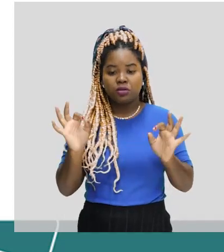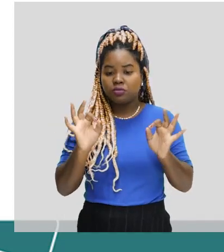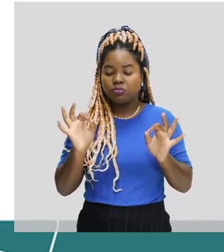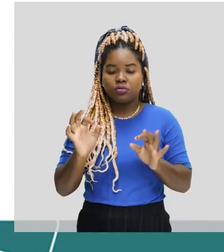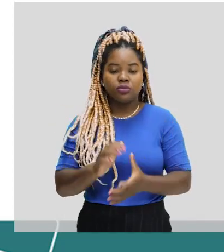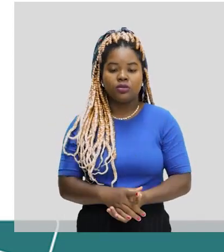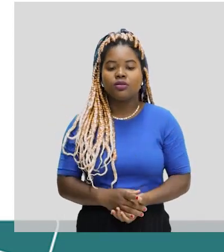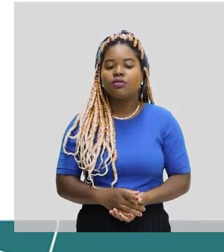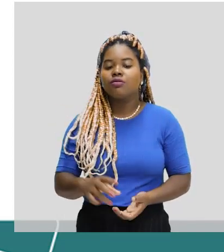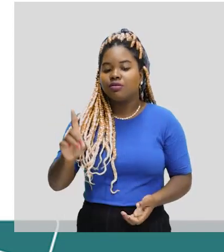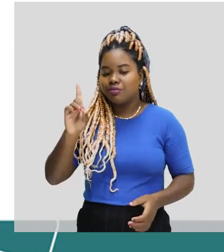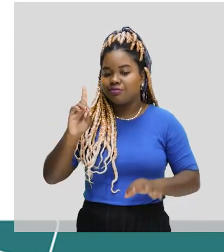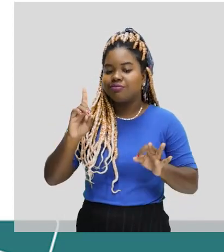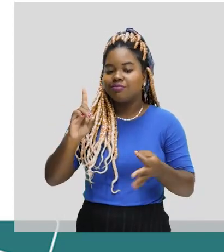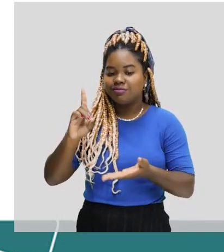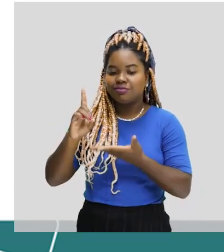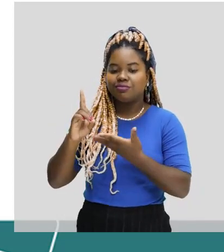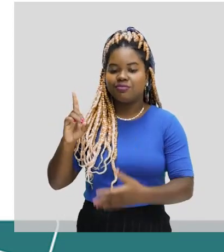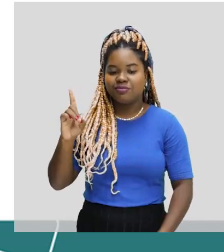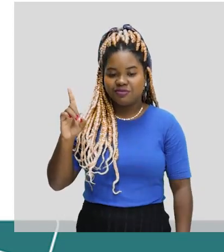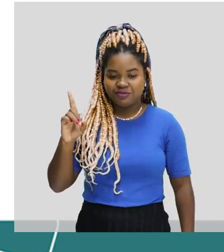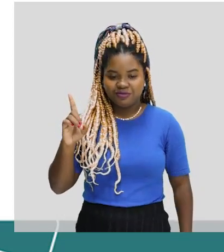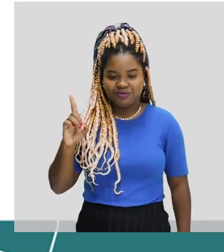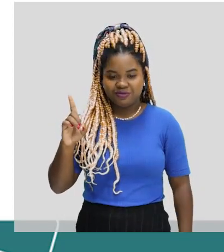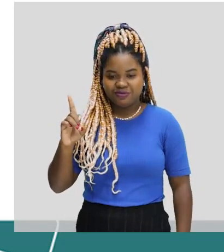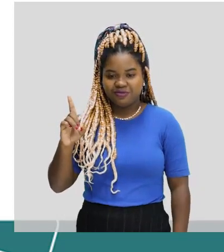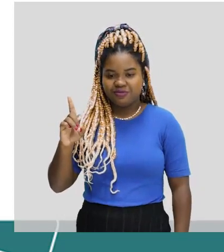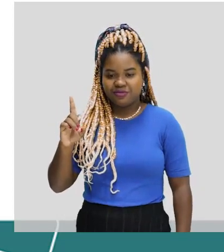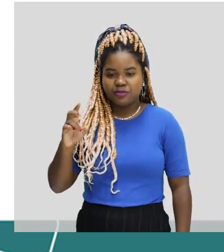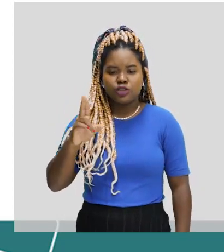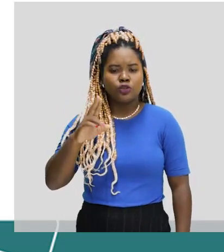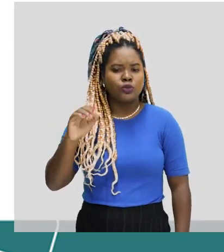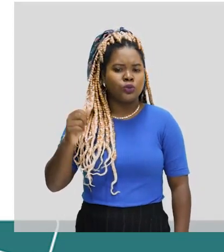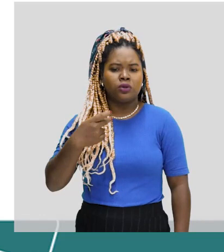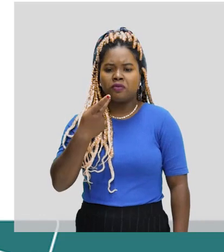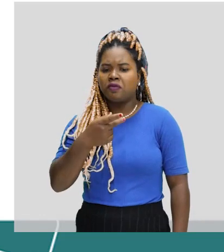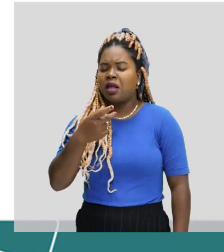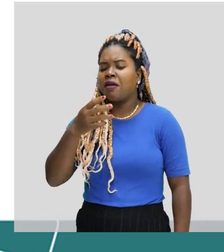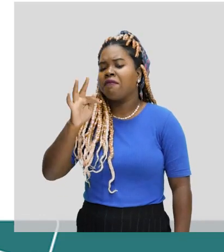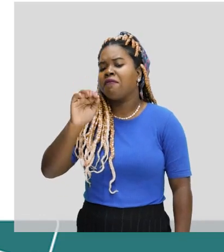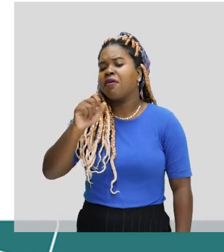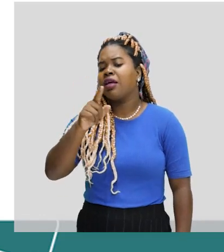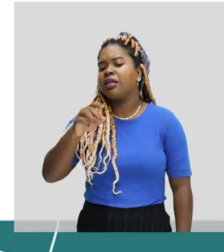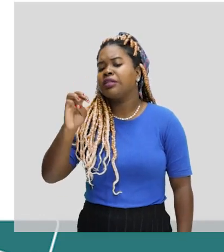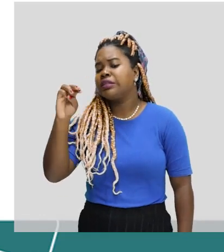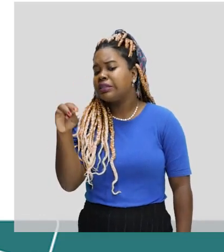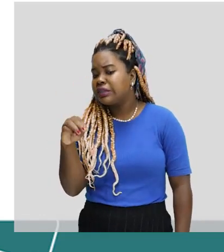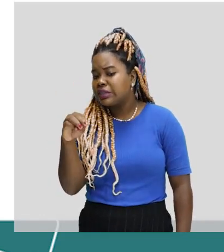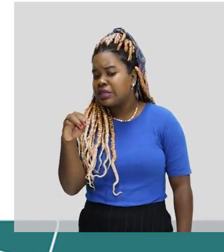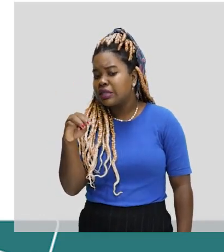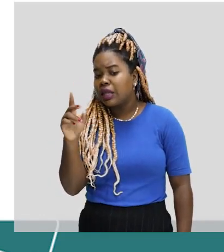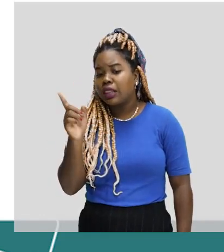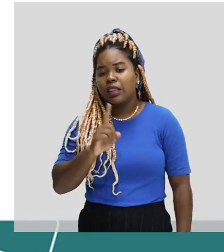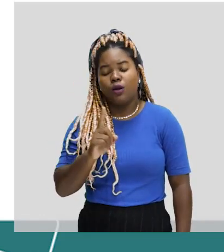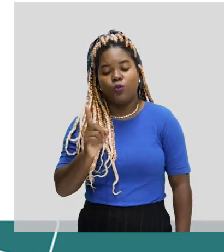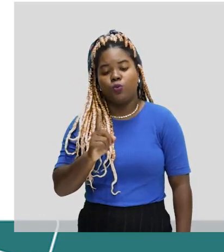tá? Faz anos, eu não posso nunca dizer fazem anos. Se você dizer, você não vai dizer